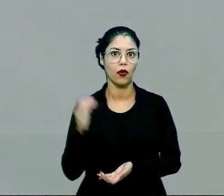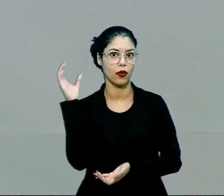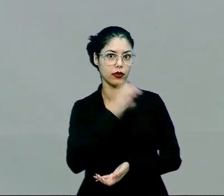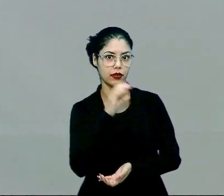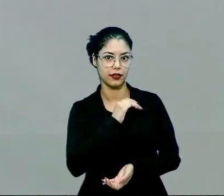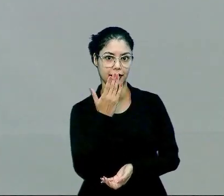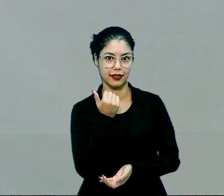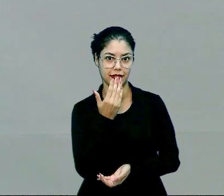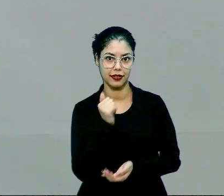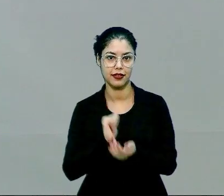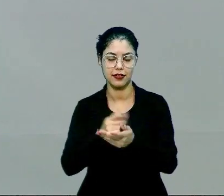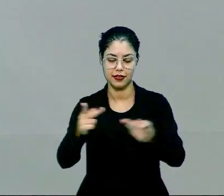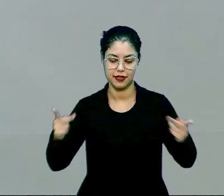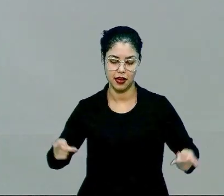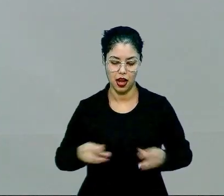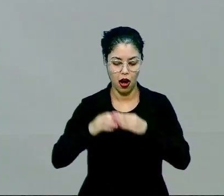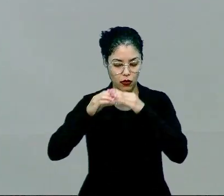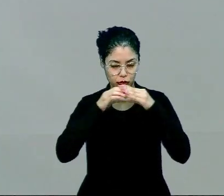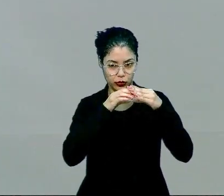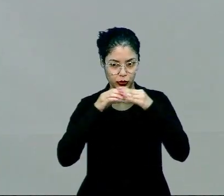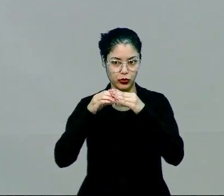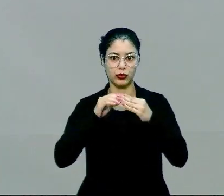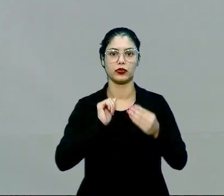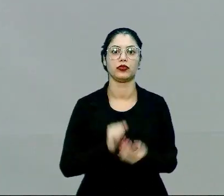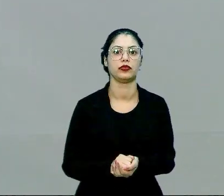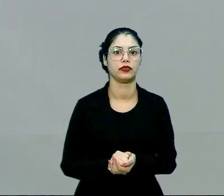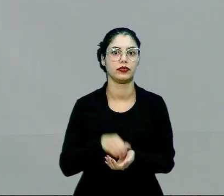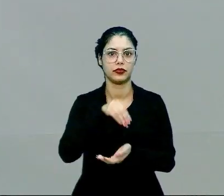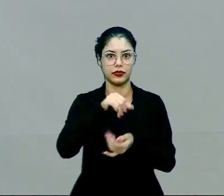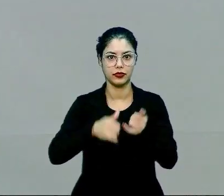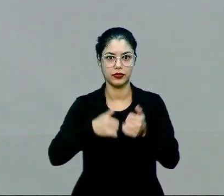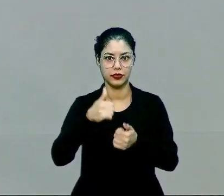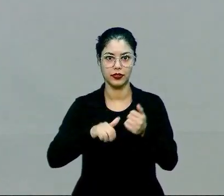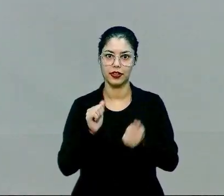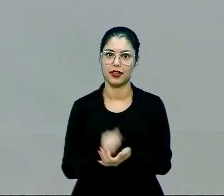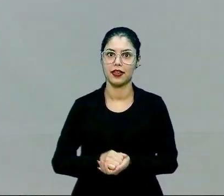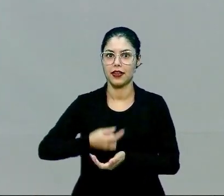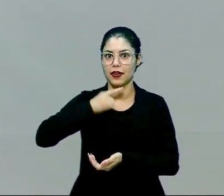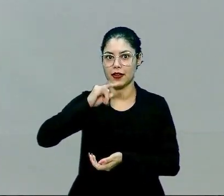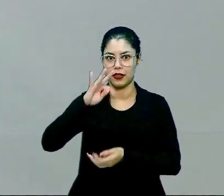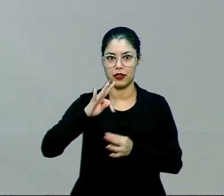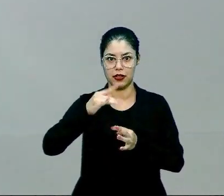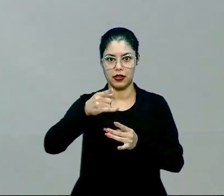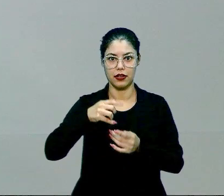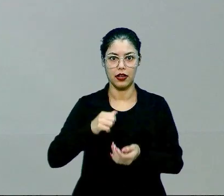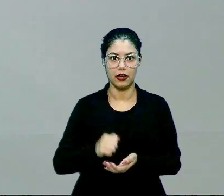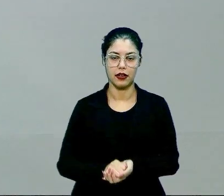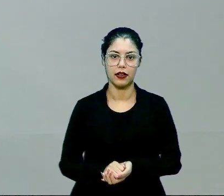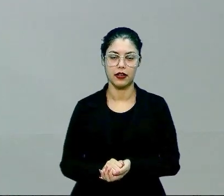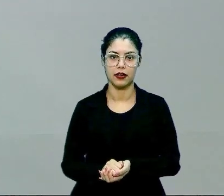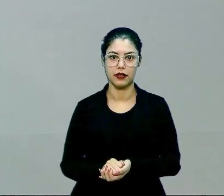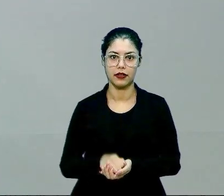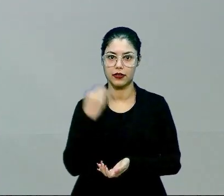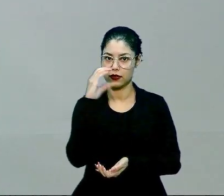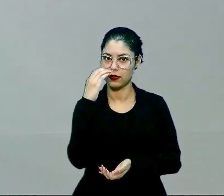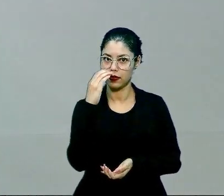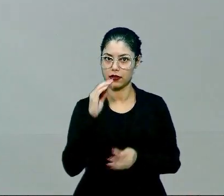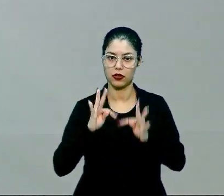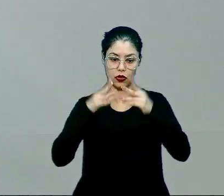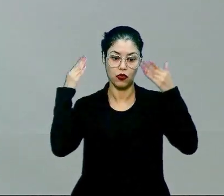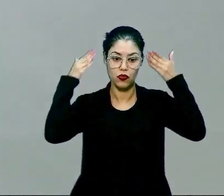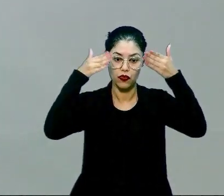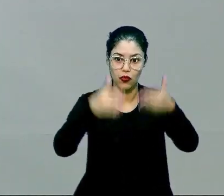food, hambúrguer, pizza, bolo, cachorro-quente, salgadinho, refrigerante. Foca.